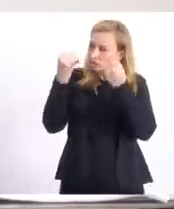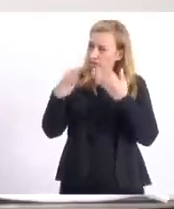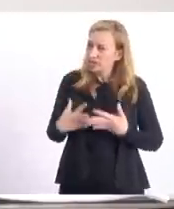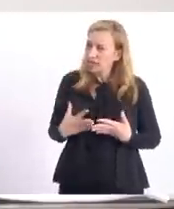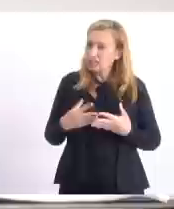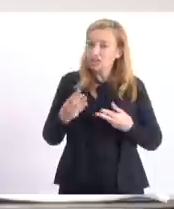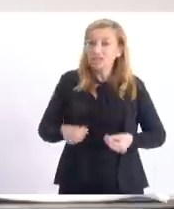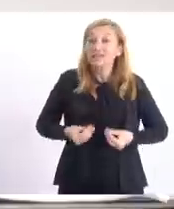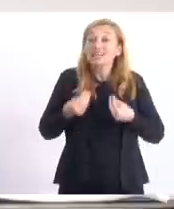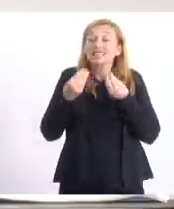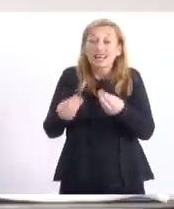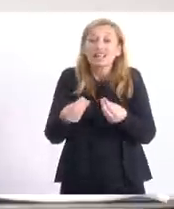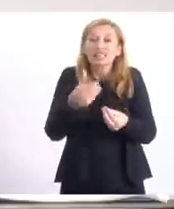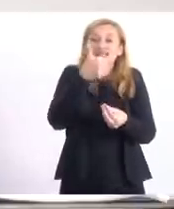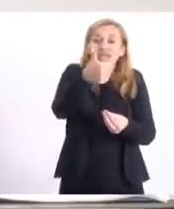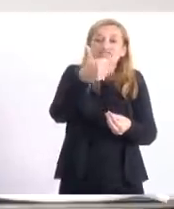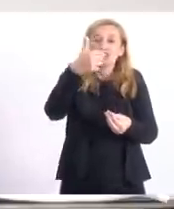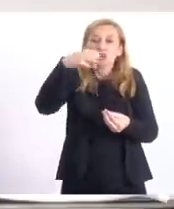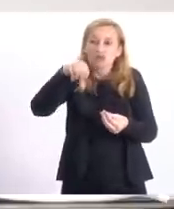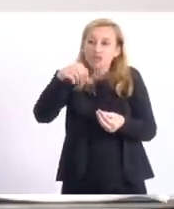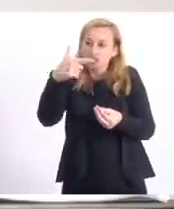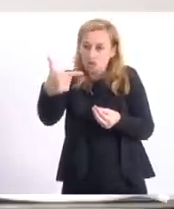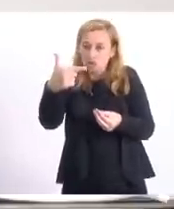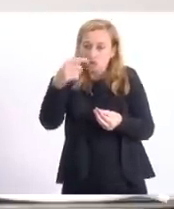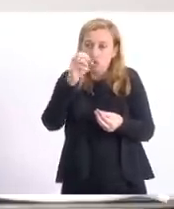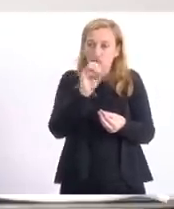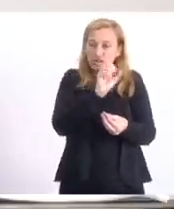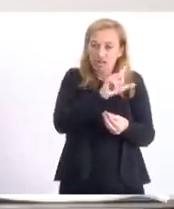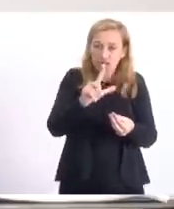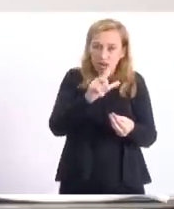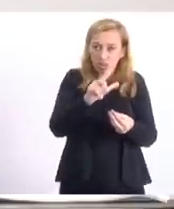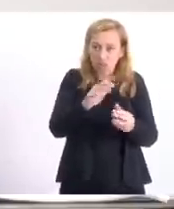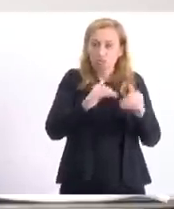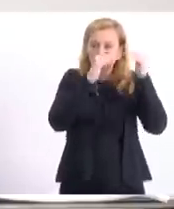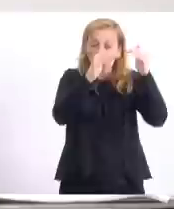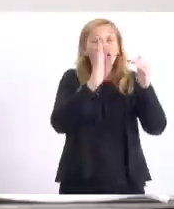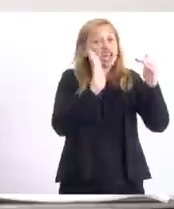está dando o 192 para o oficial superior, ele já tem.